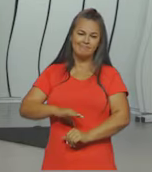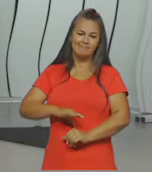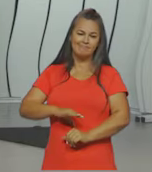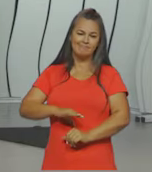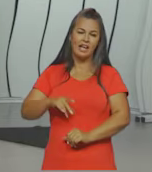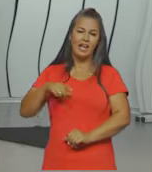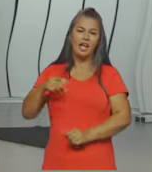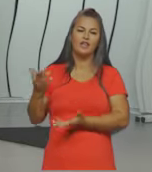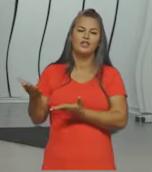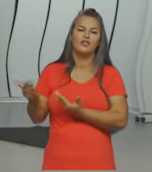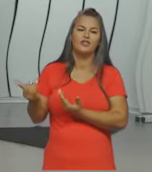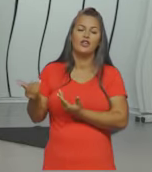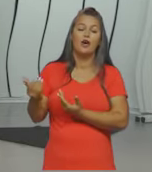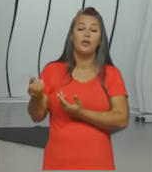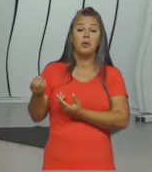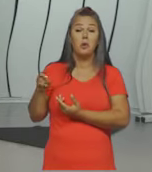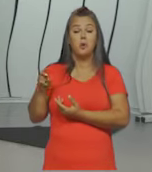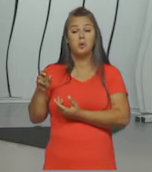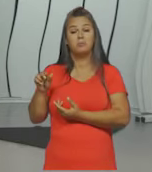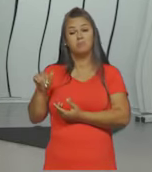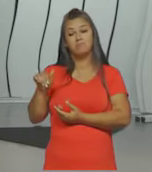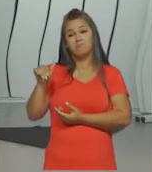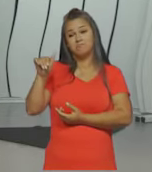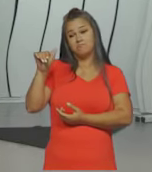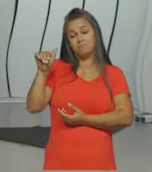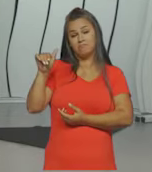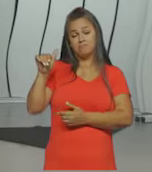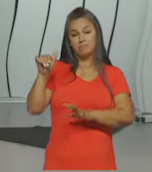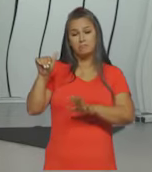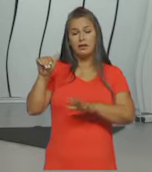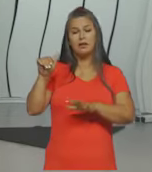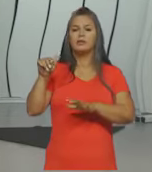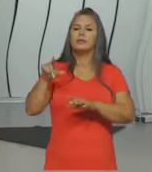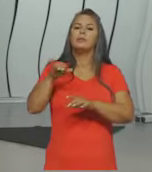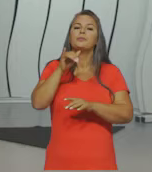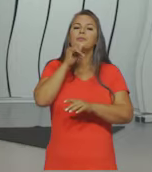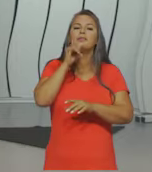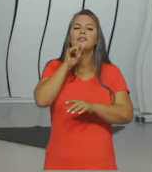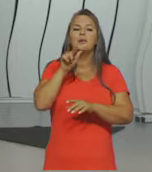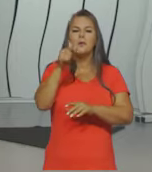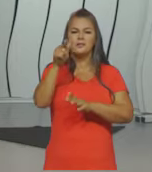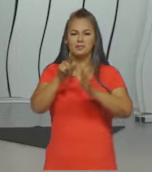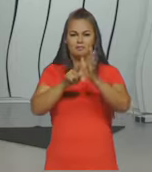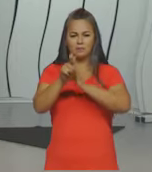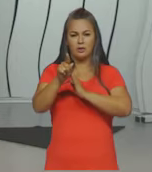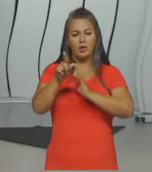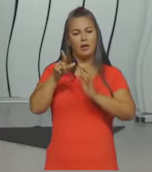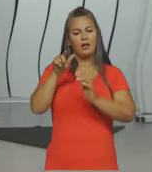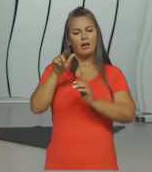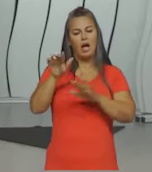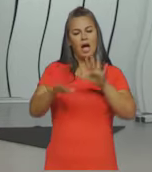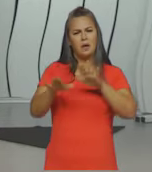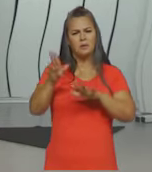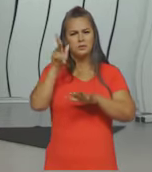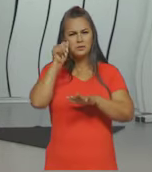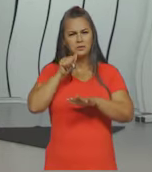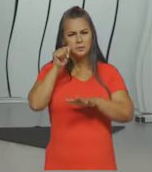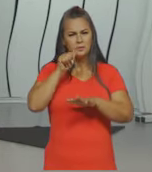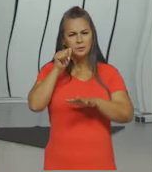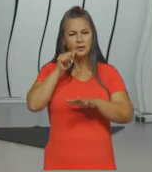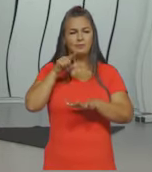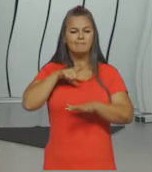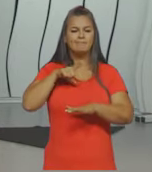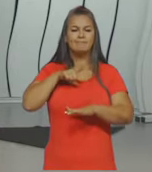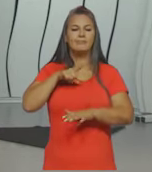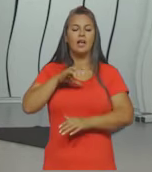a cólica? Né? Aquele músculo, ele vai ter que descamar, ele vai ter que sair dali, aquela parte interna, né? A camadinha fininha